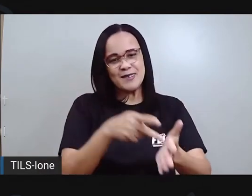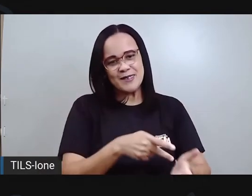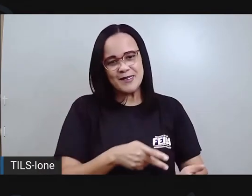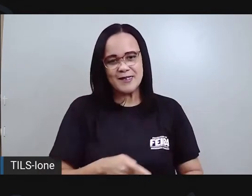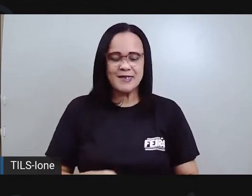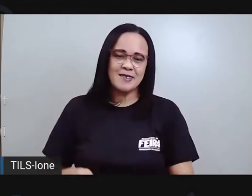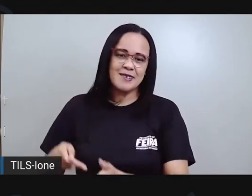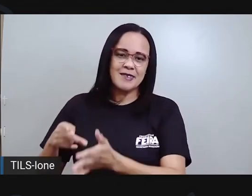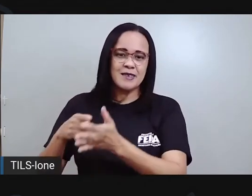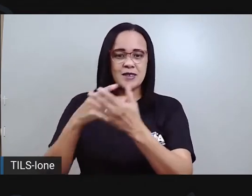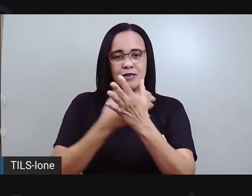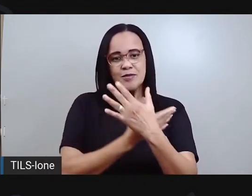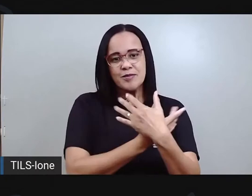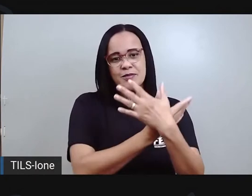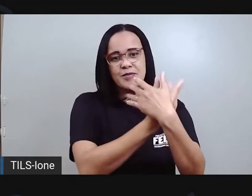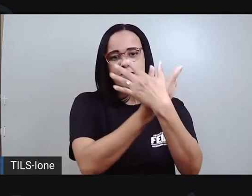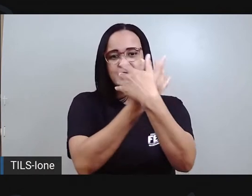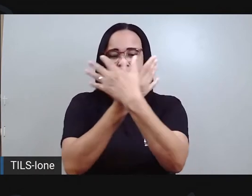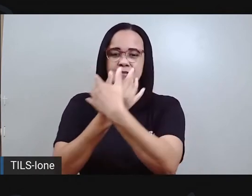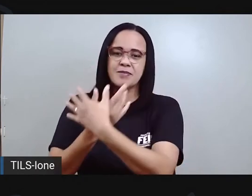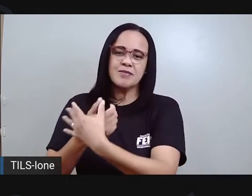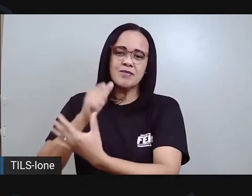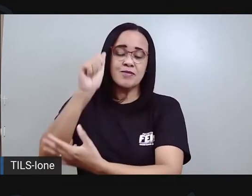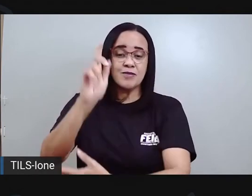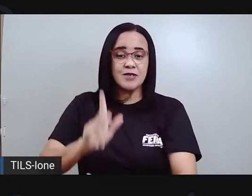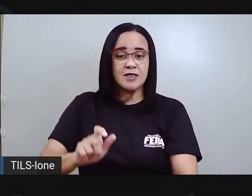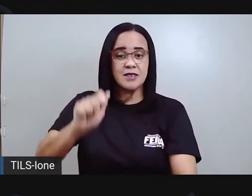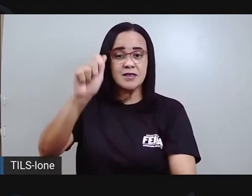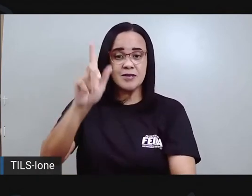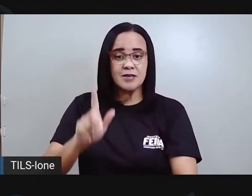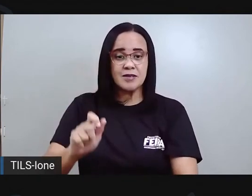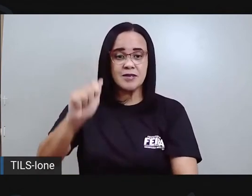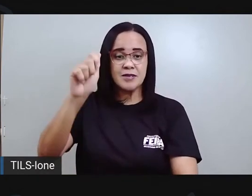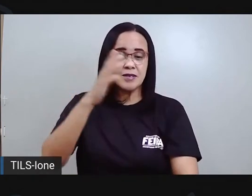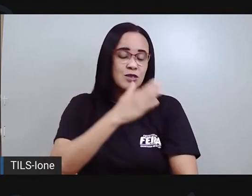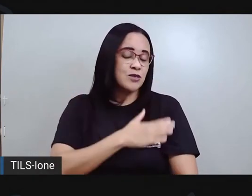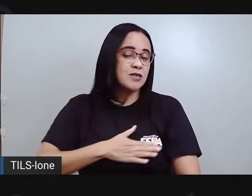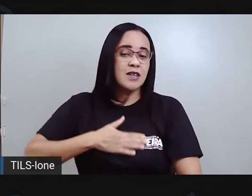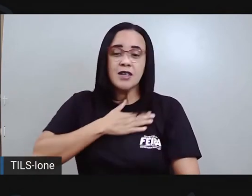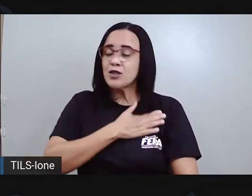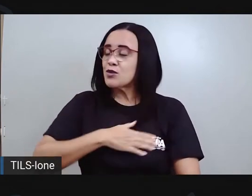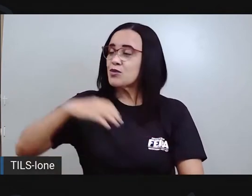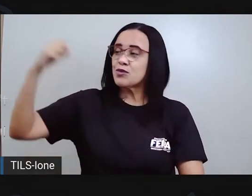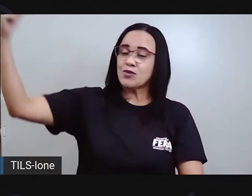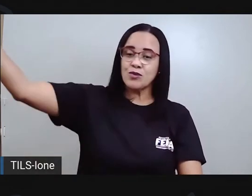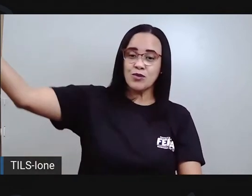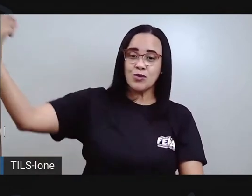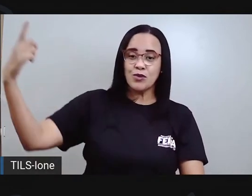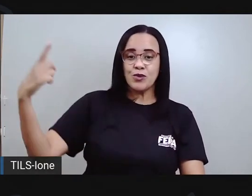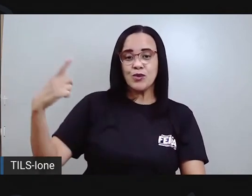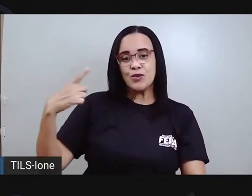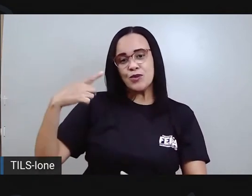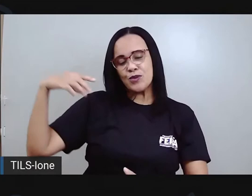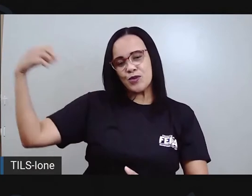francas. Borboletas azuis gostam muito da